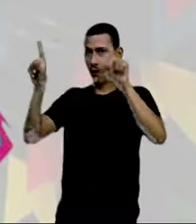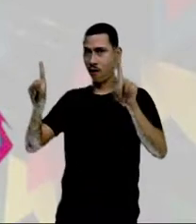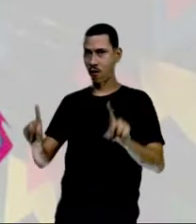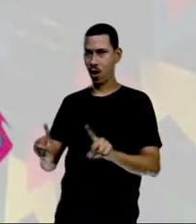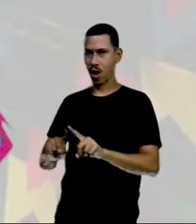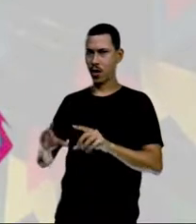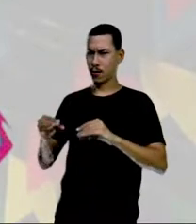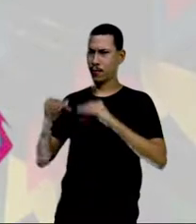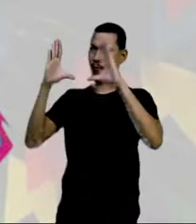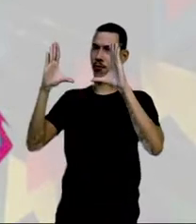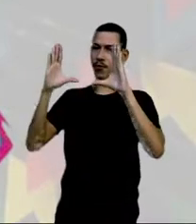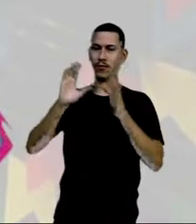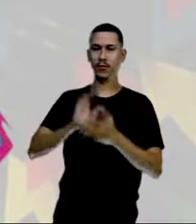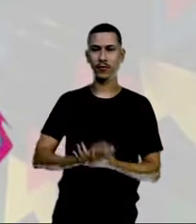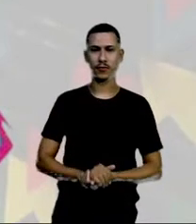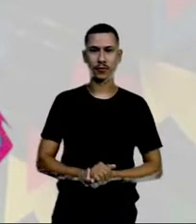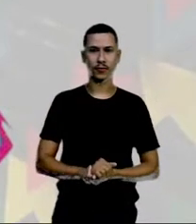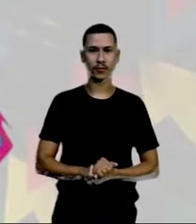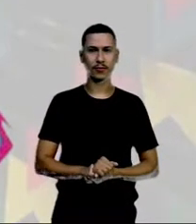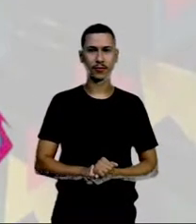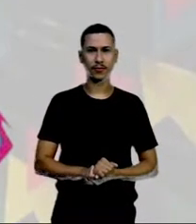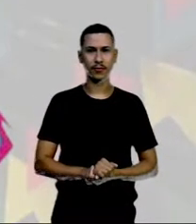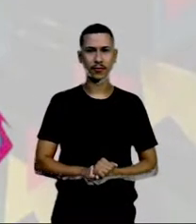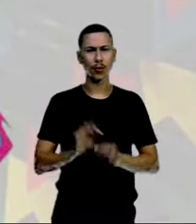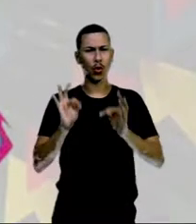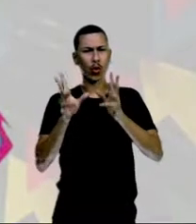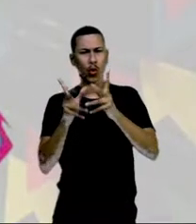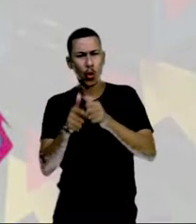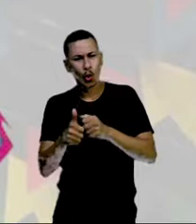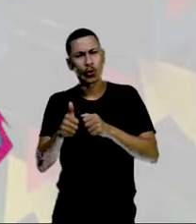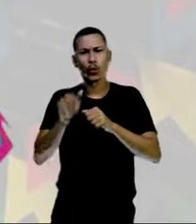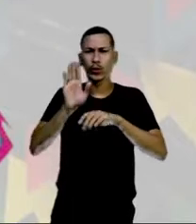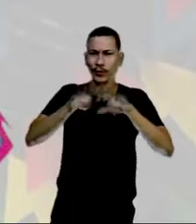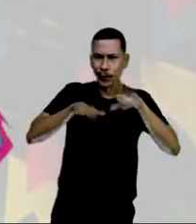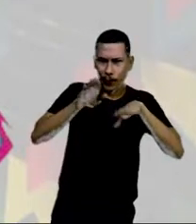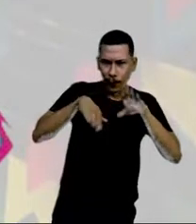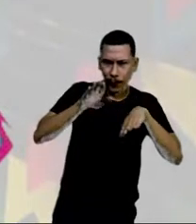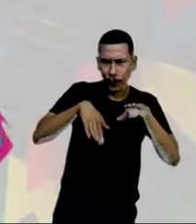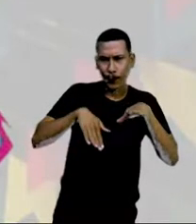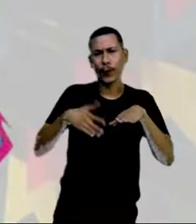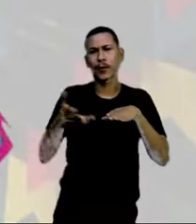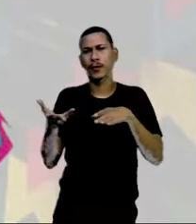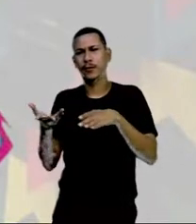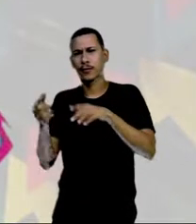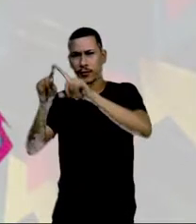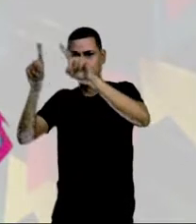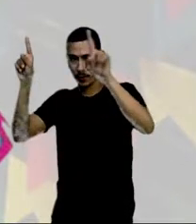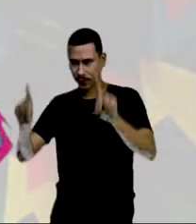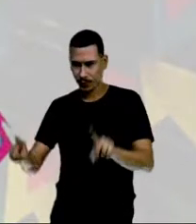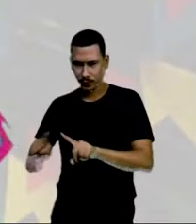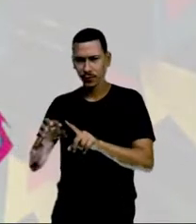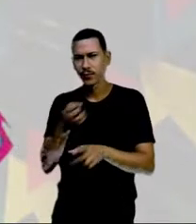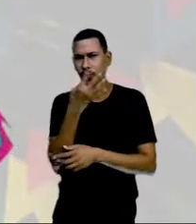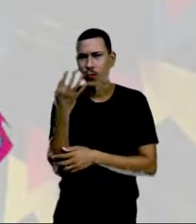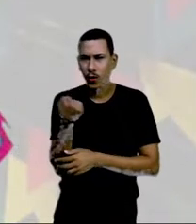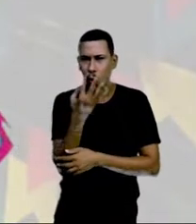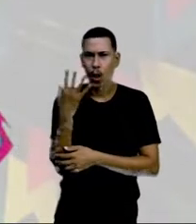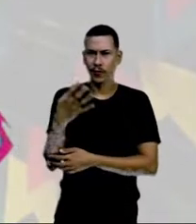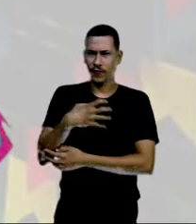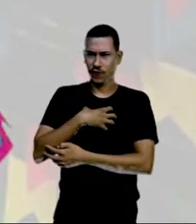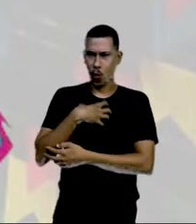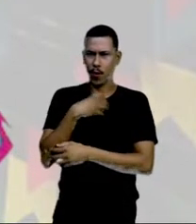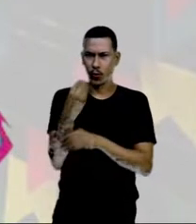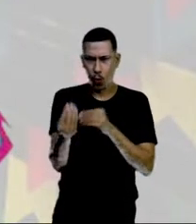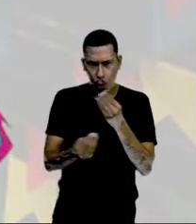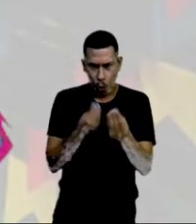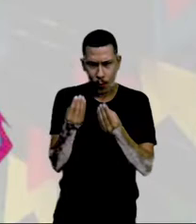que ela quer maior. Pois é, tudo vai depender para a escolha dessa caixa da quantidade e a forma como